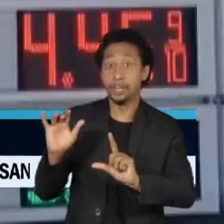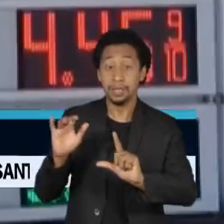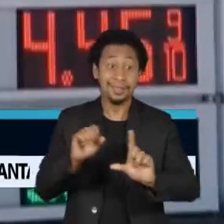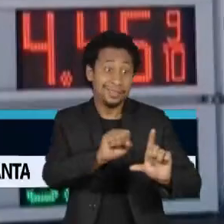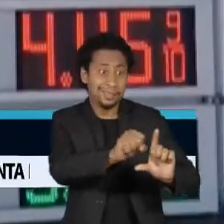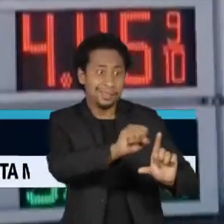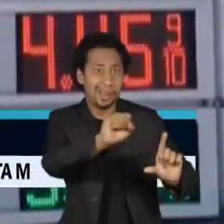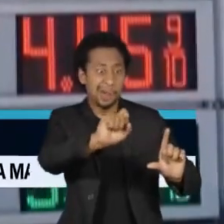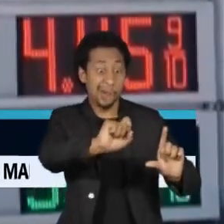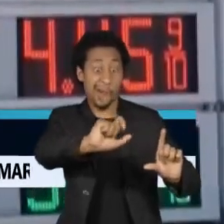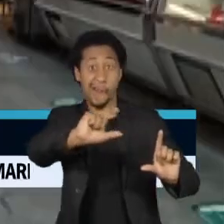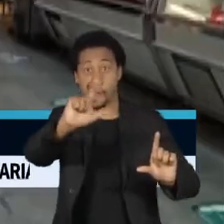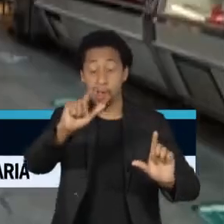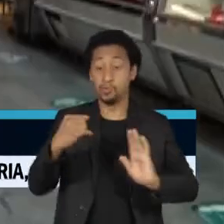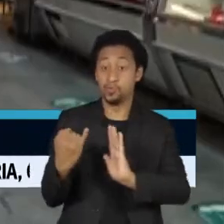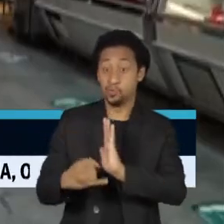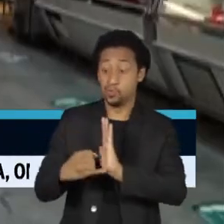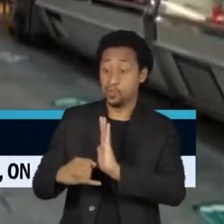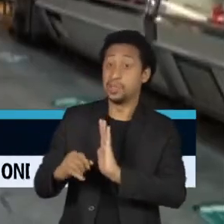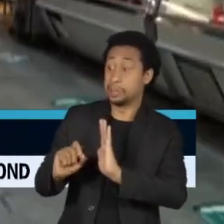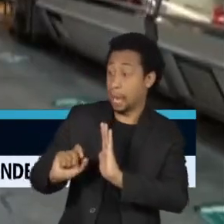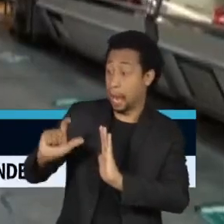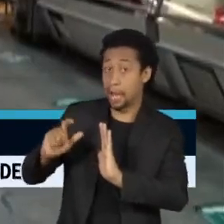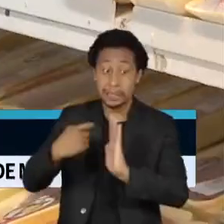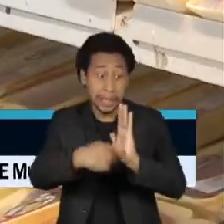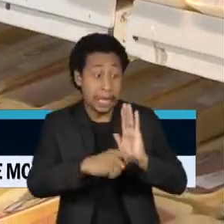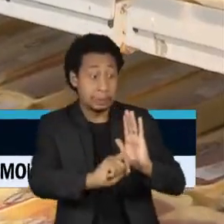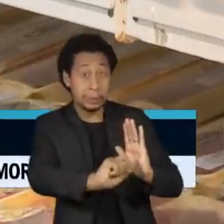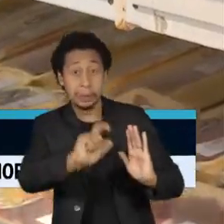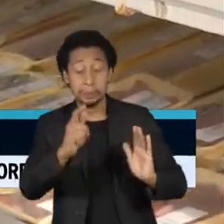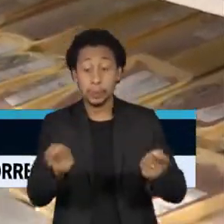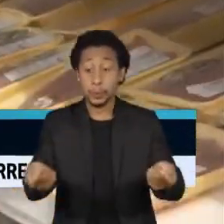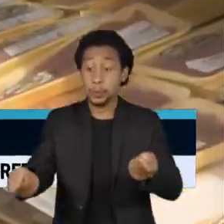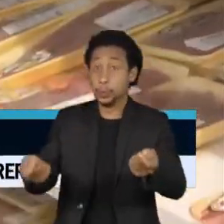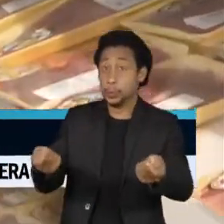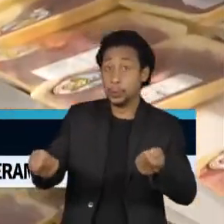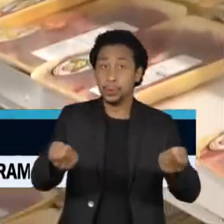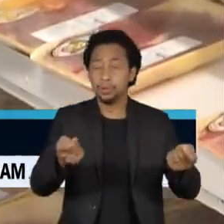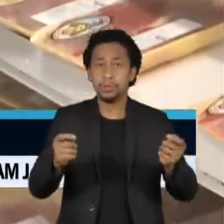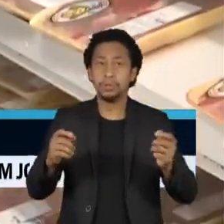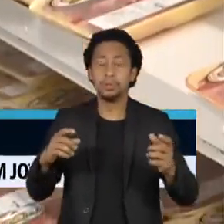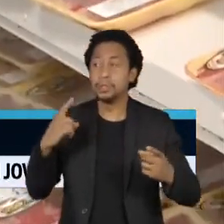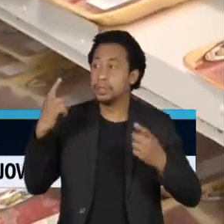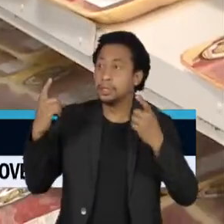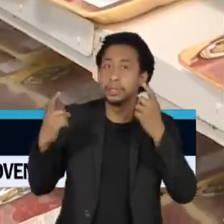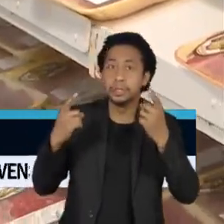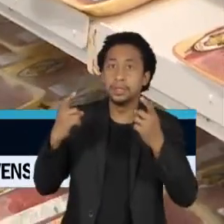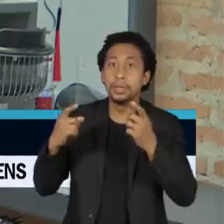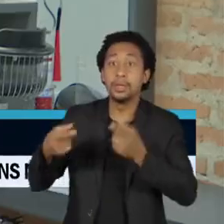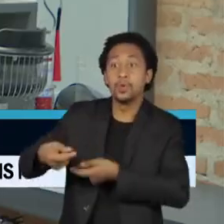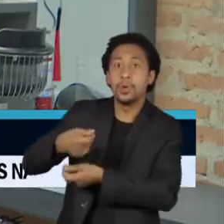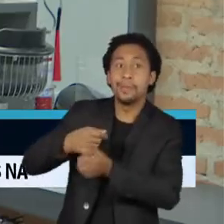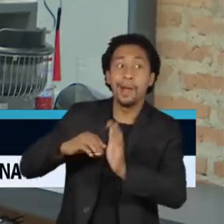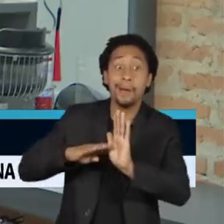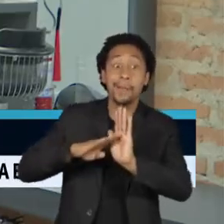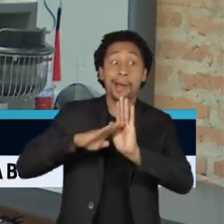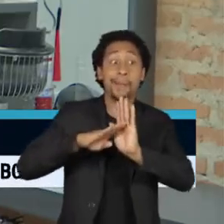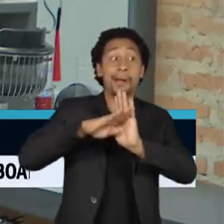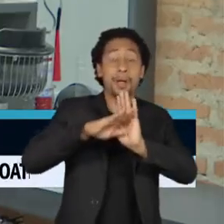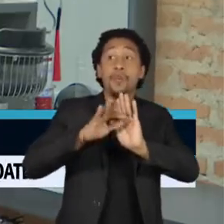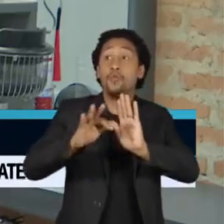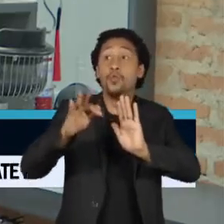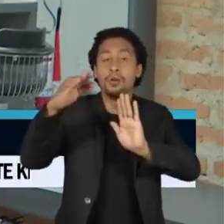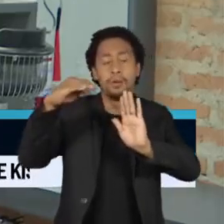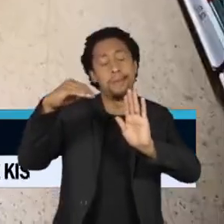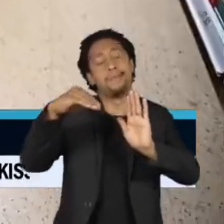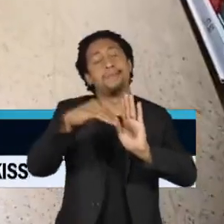centrais, das economias desenvolvidas para combater a inflação, tem tirado o brilho do desempenho positivo recente de alguns